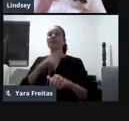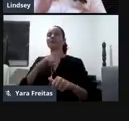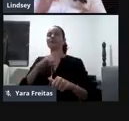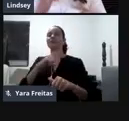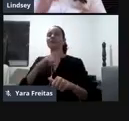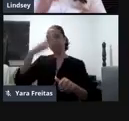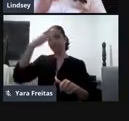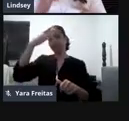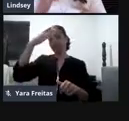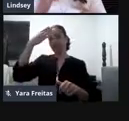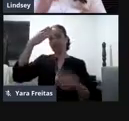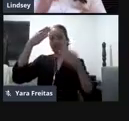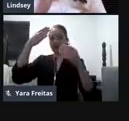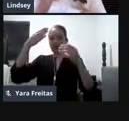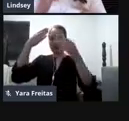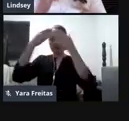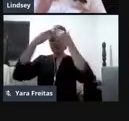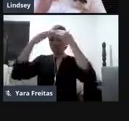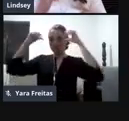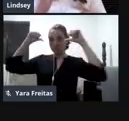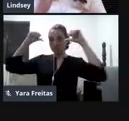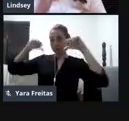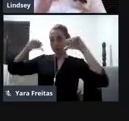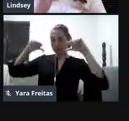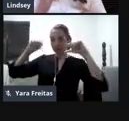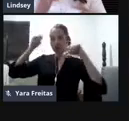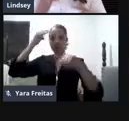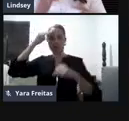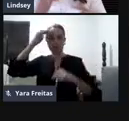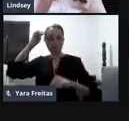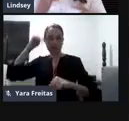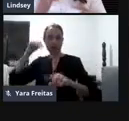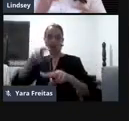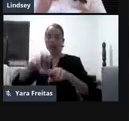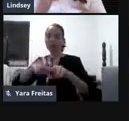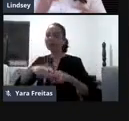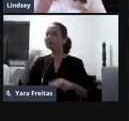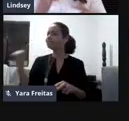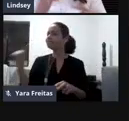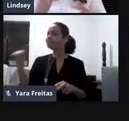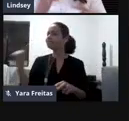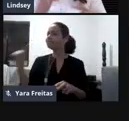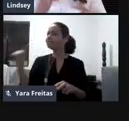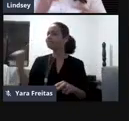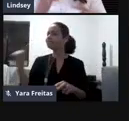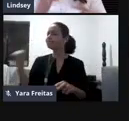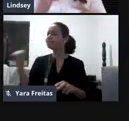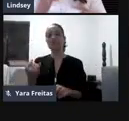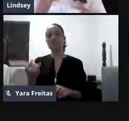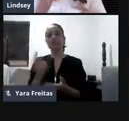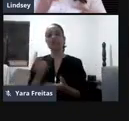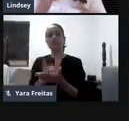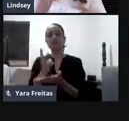pressão arterial é importante que você em qualquer idade.